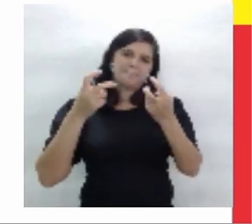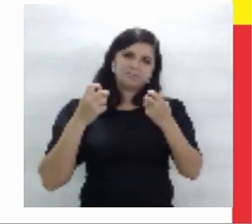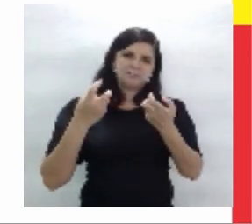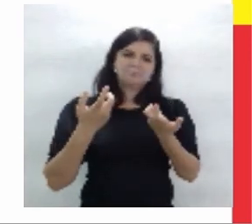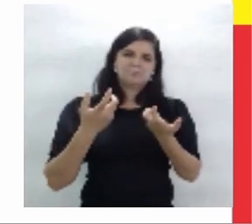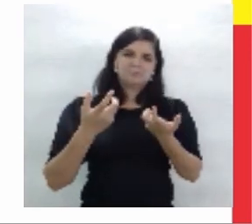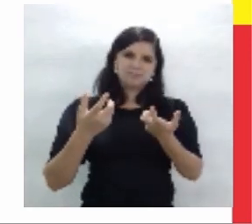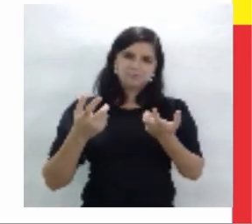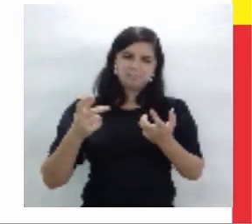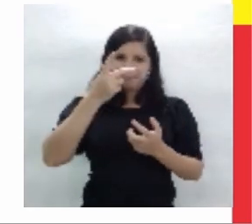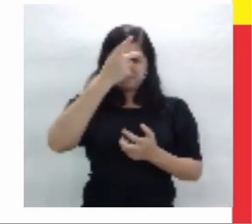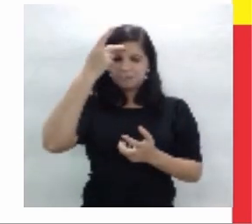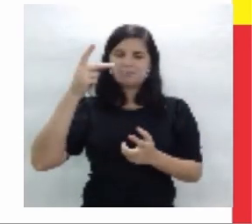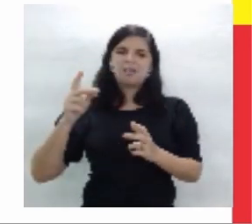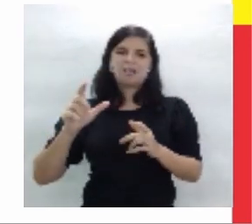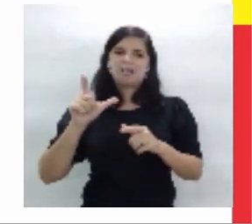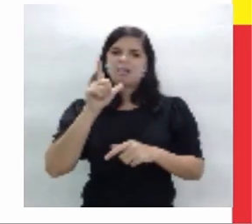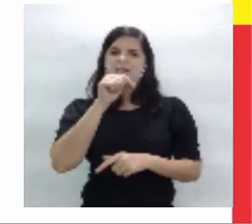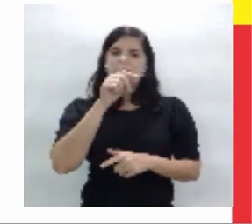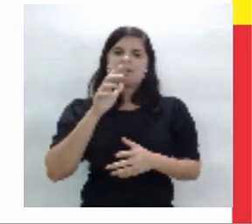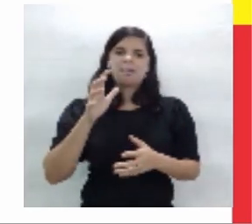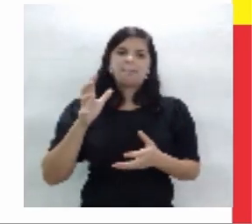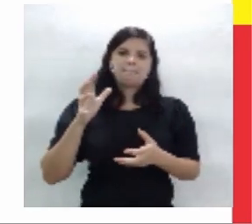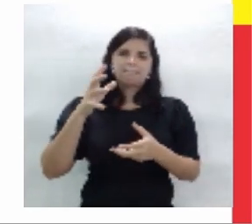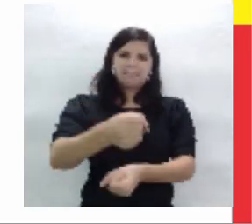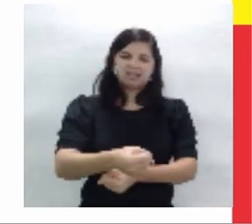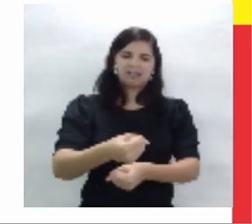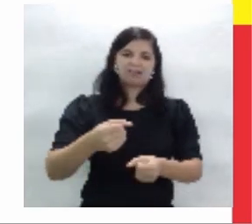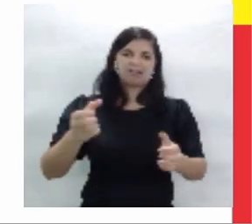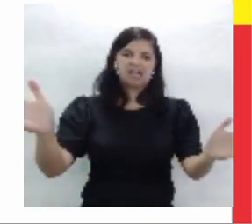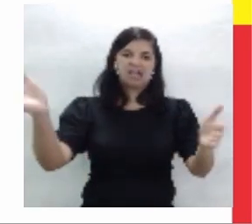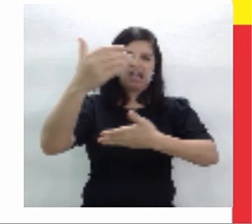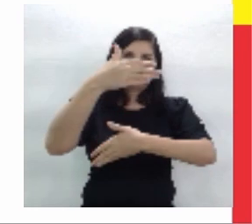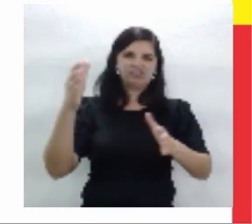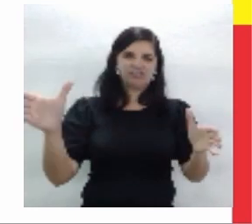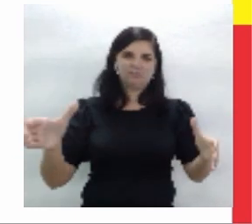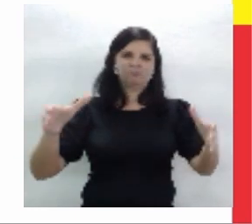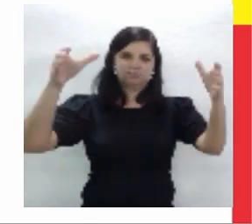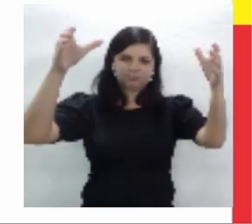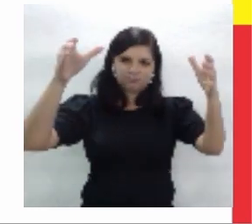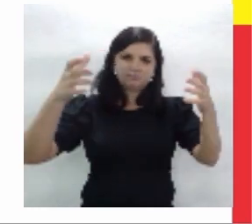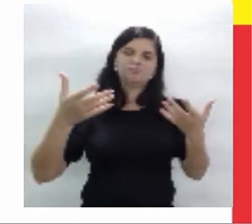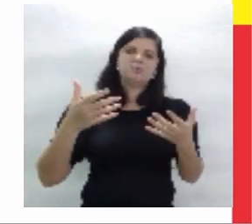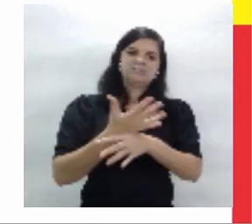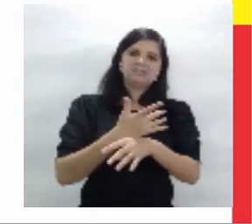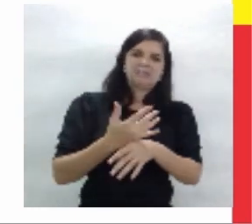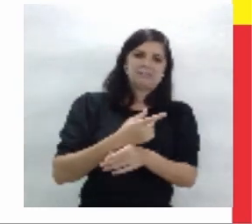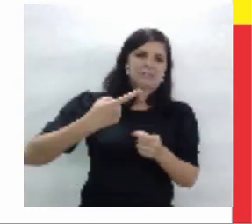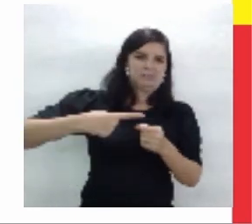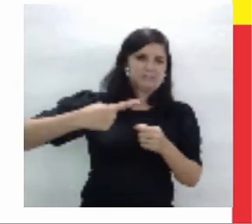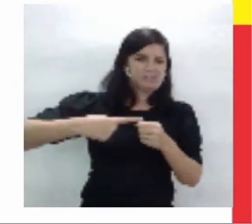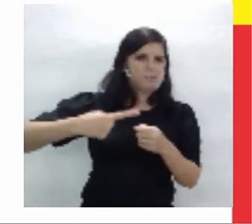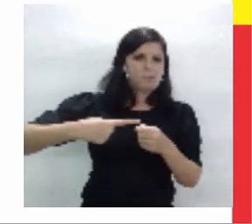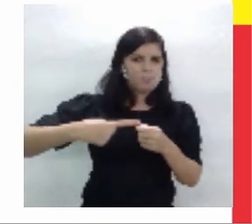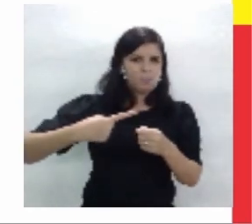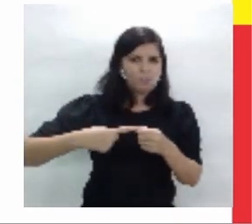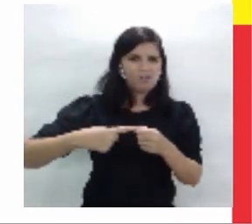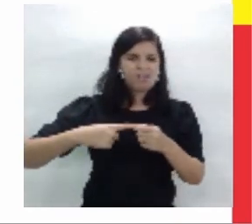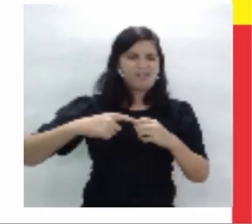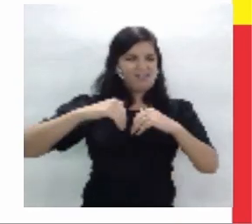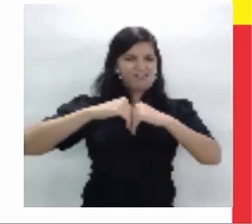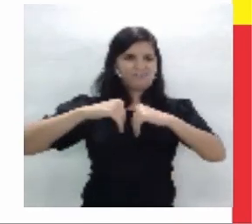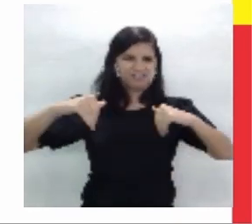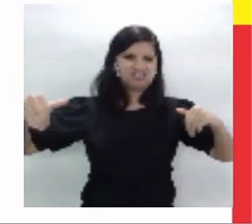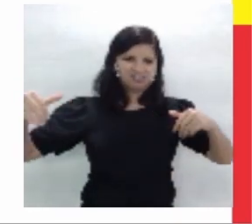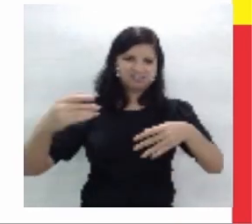né? Essa enorme caixa aí, né? Da água geralmente são cidades aí mais afastadas dos centros urbanos. As cidades mais afastadas